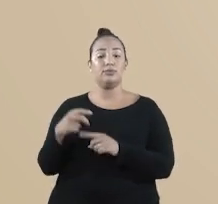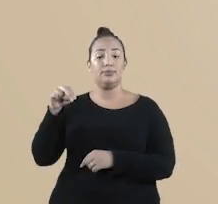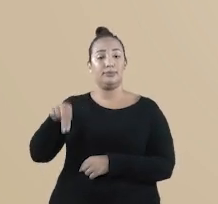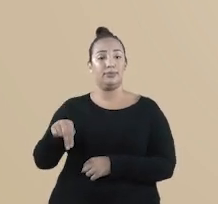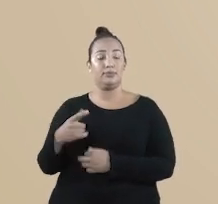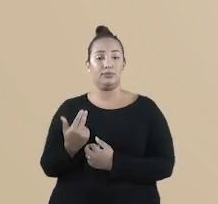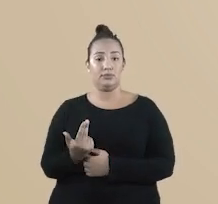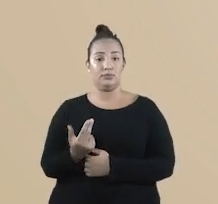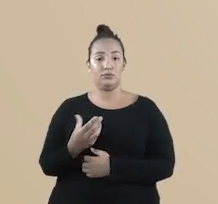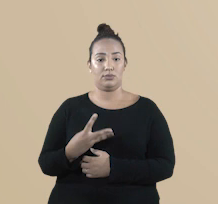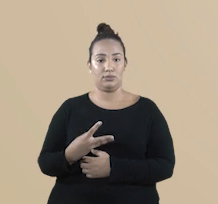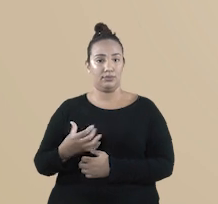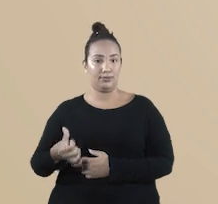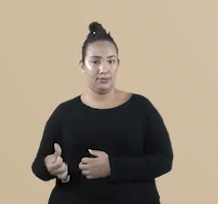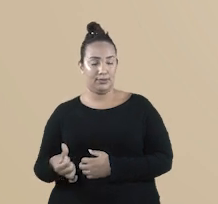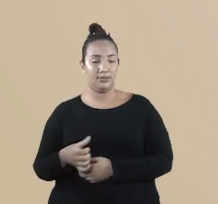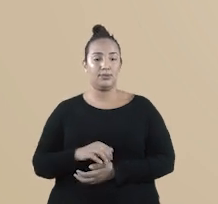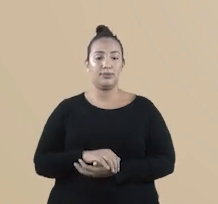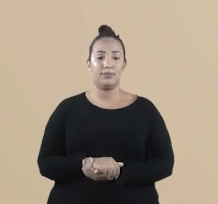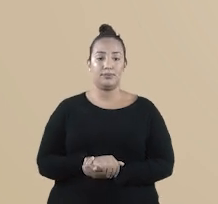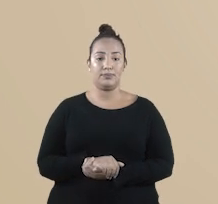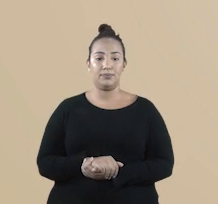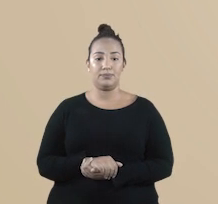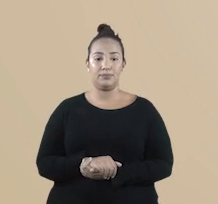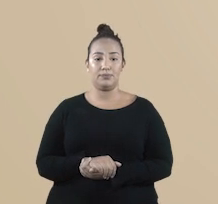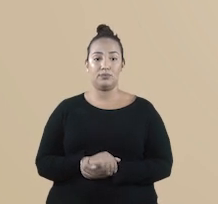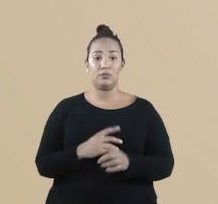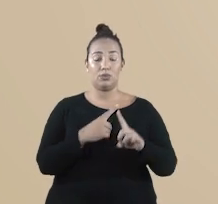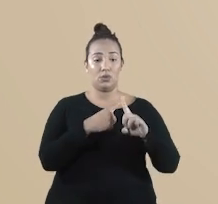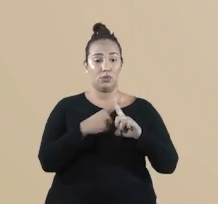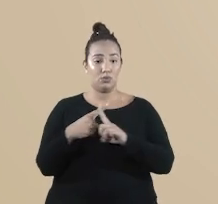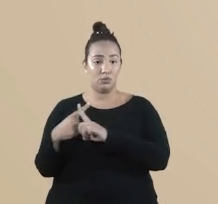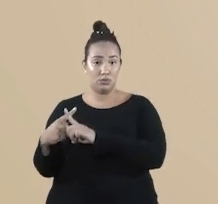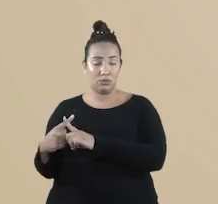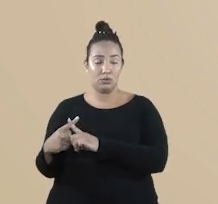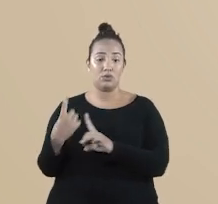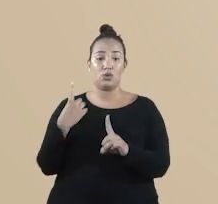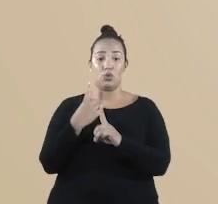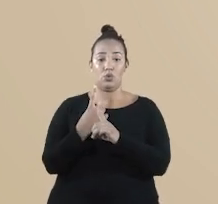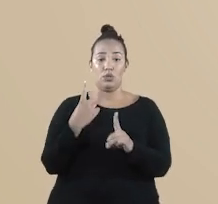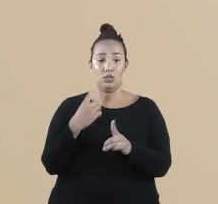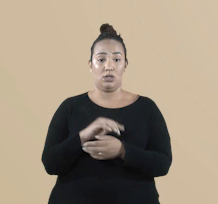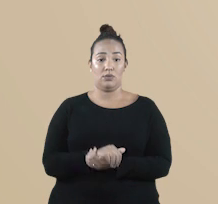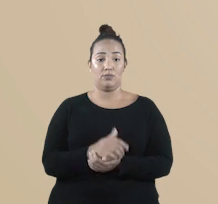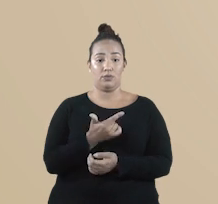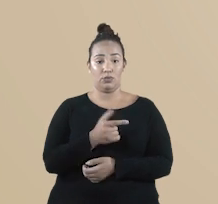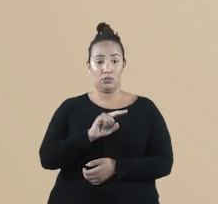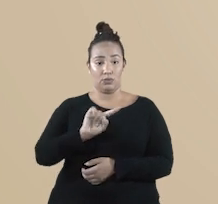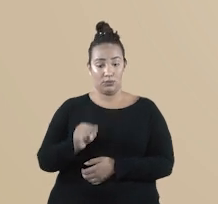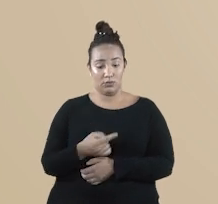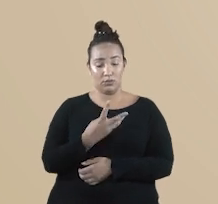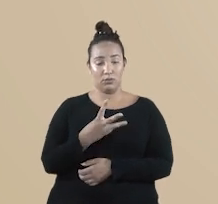Vezes n, que é 36. Vamos fazer essa multiplicação e obteremos